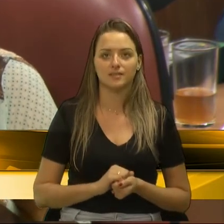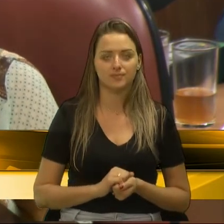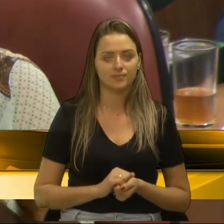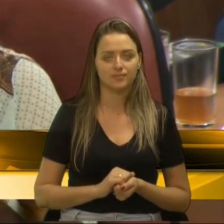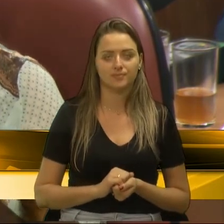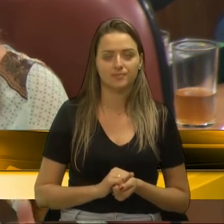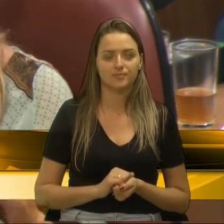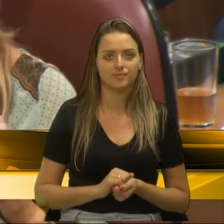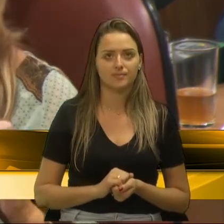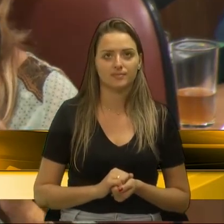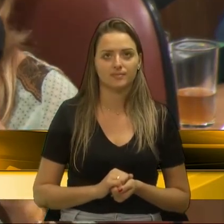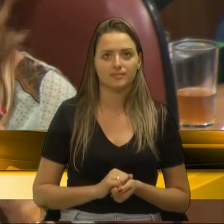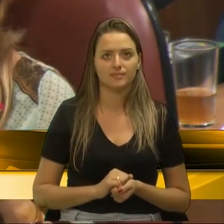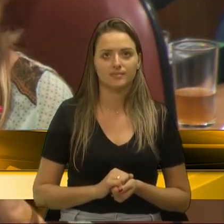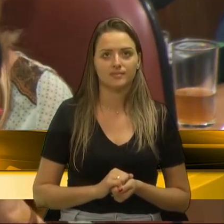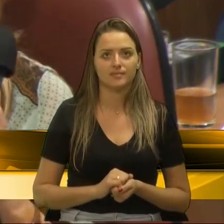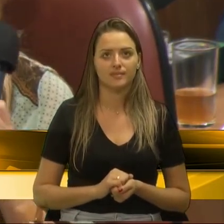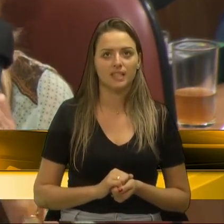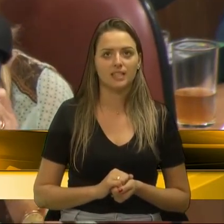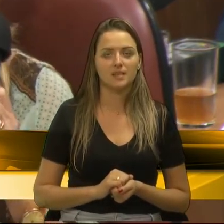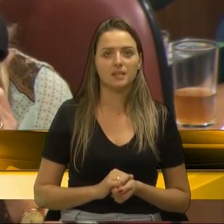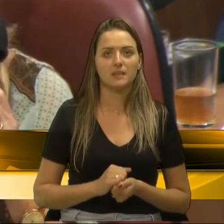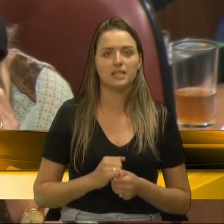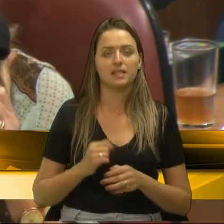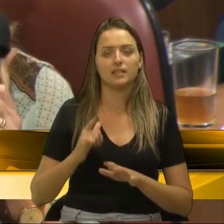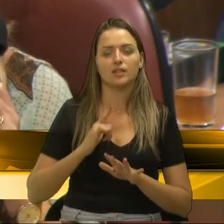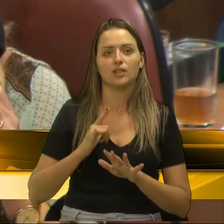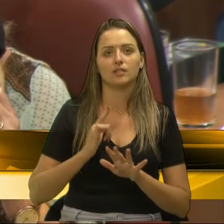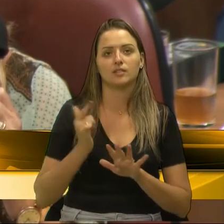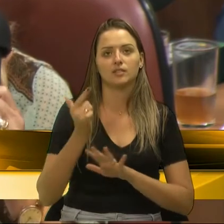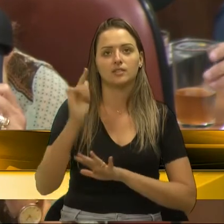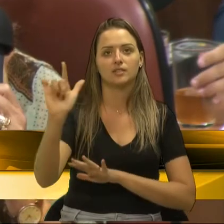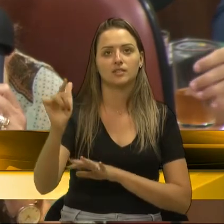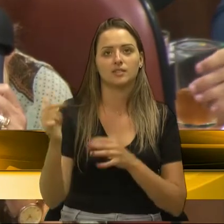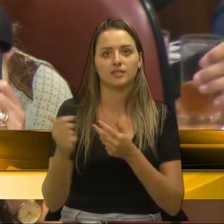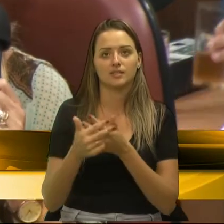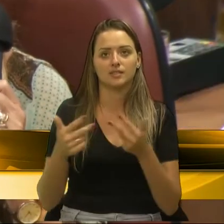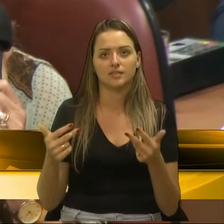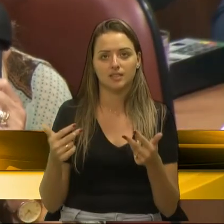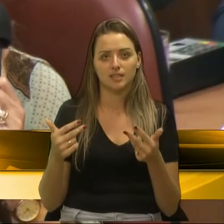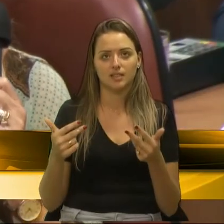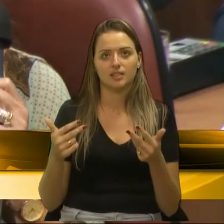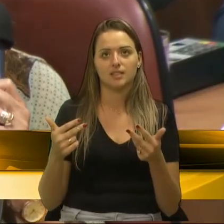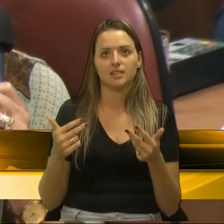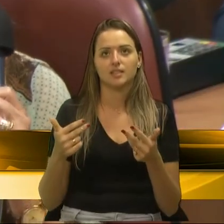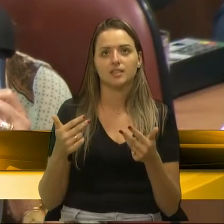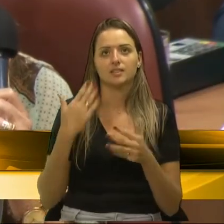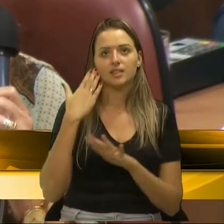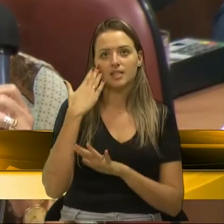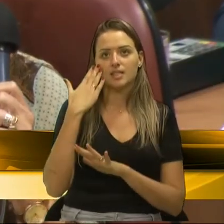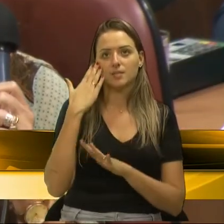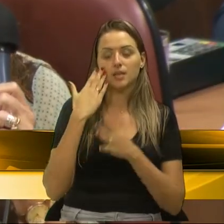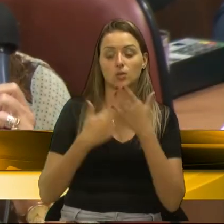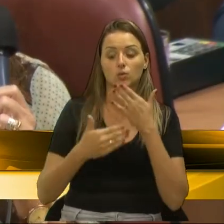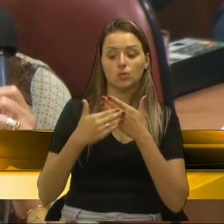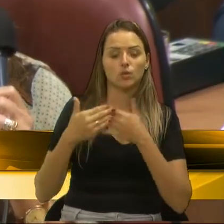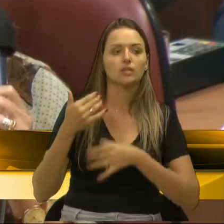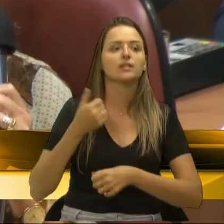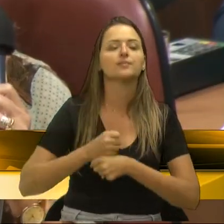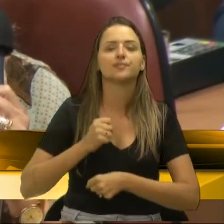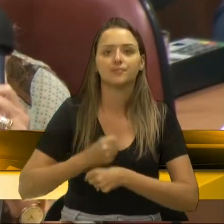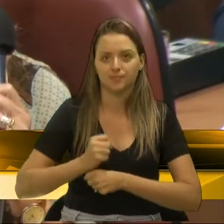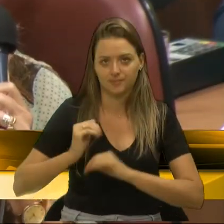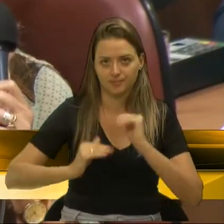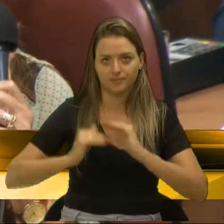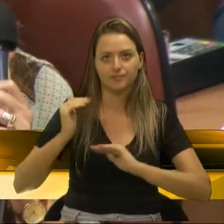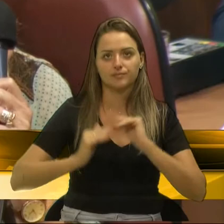Né? Numa ocasião que eu fui a Porto Alegre e fiquei sabendo que toda aquela orla que havia sido reformada do